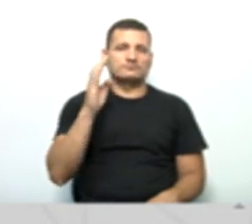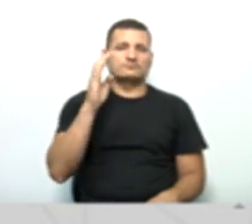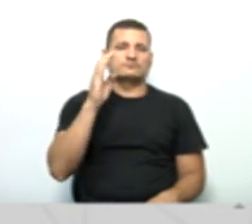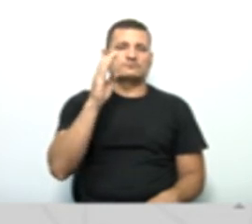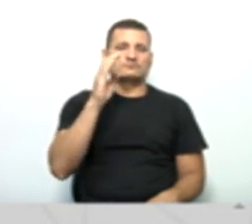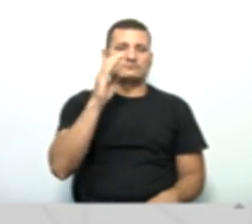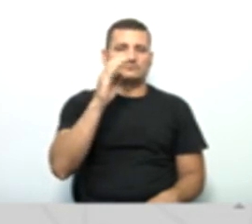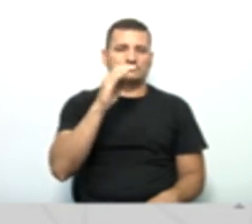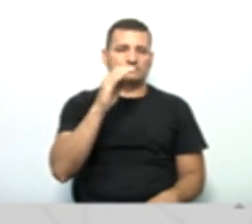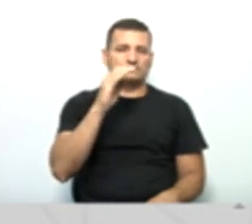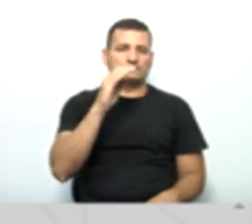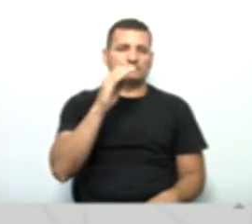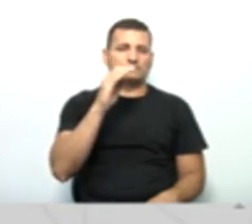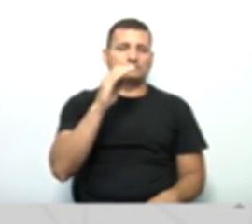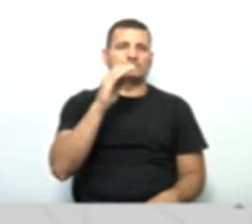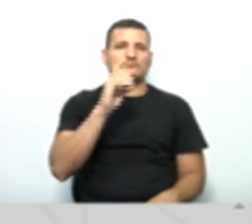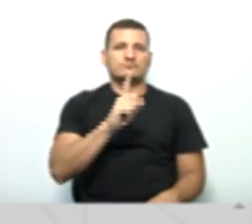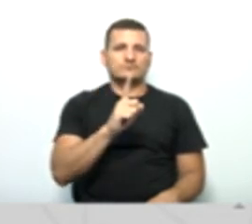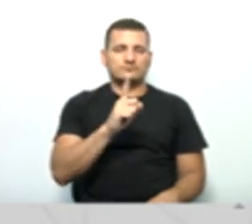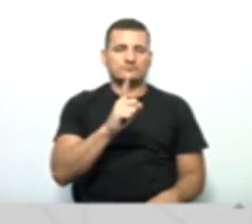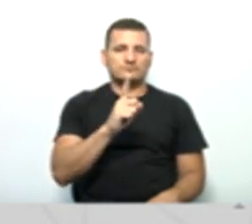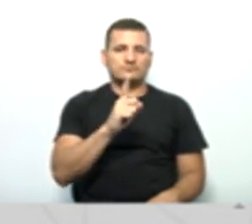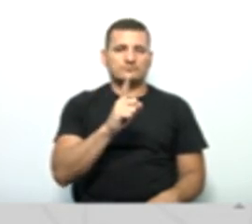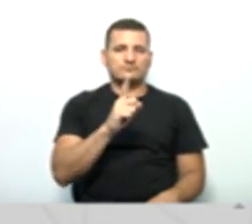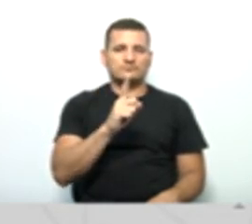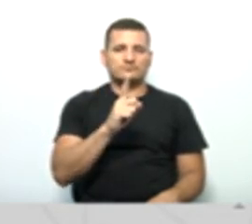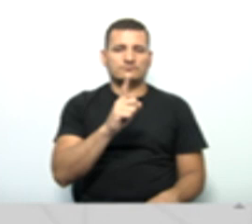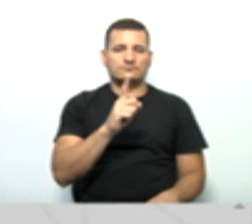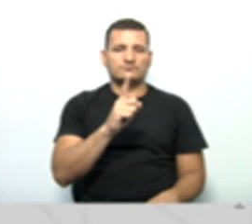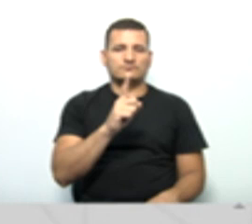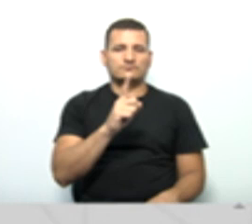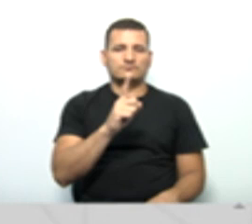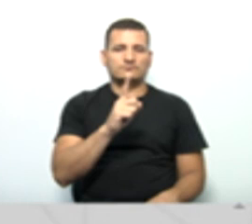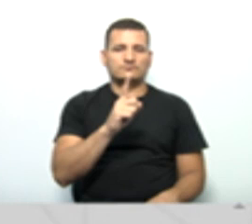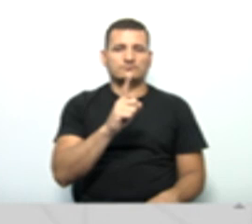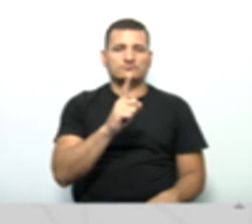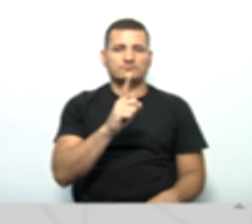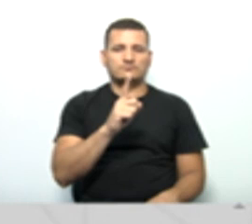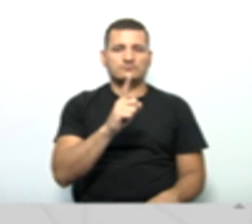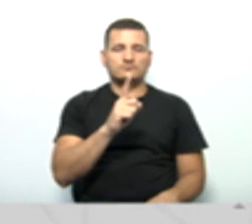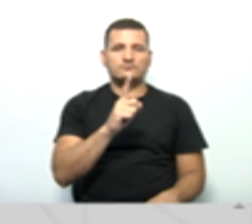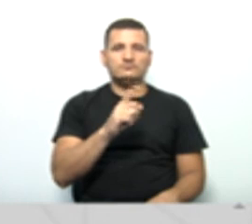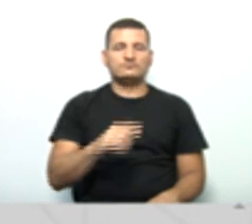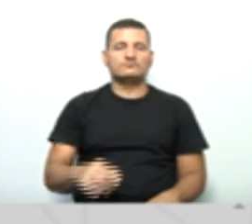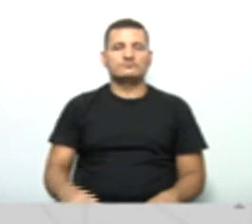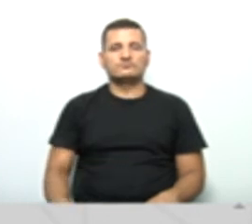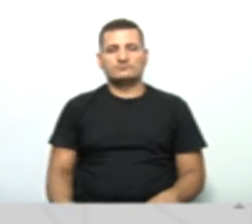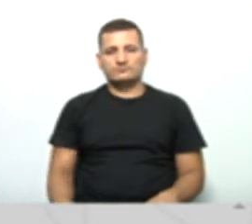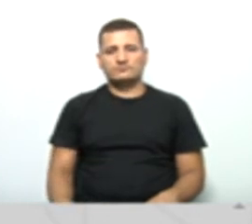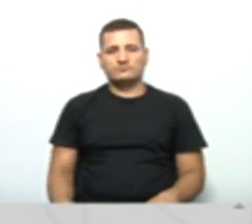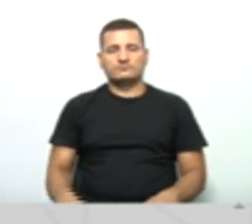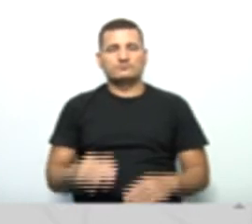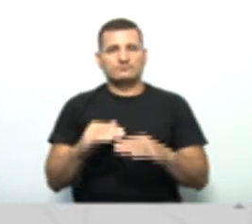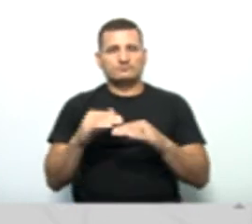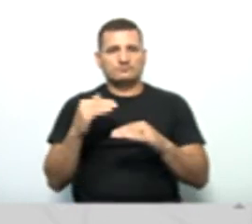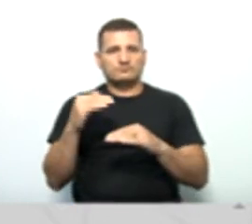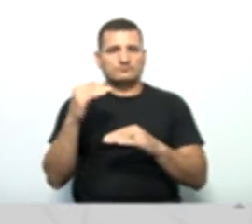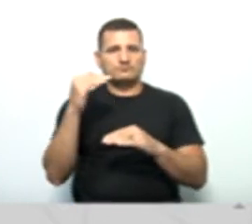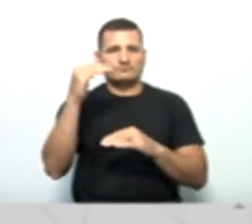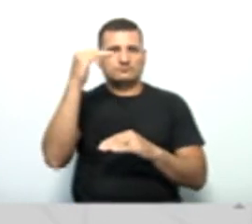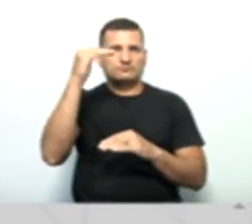que é a minha pastinha A. E da minha pastinha A eu chego até a raiz. Você viu que tem níveis? Então, por